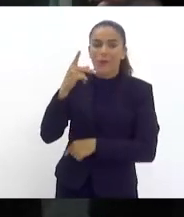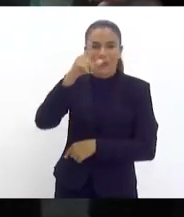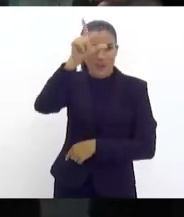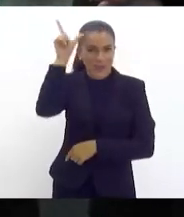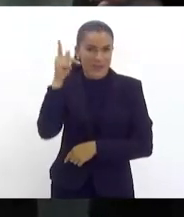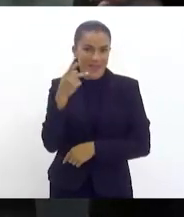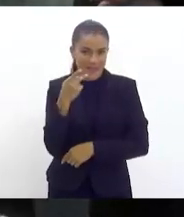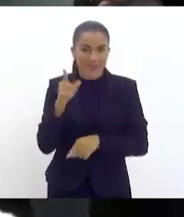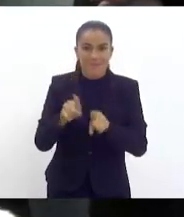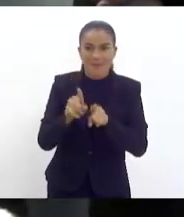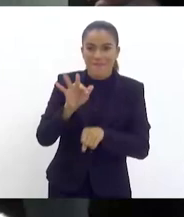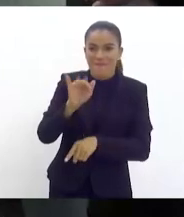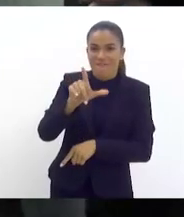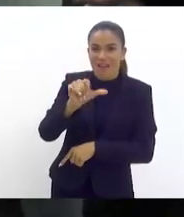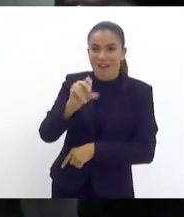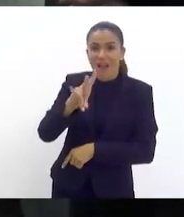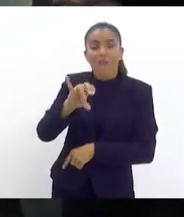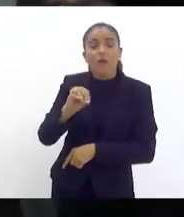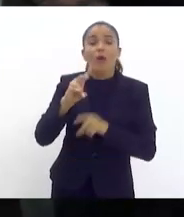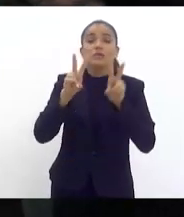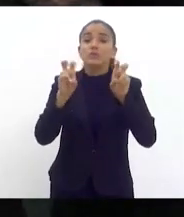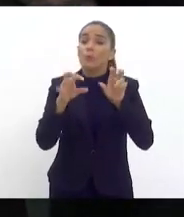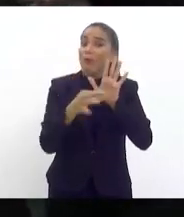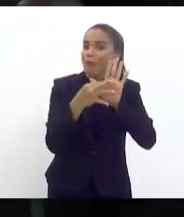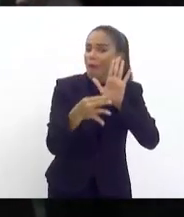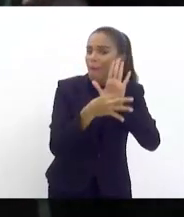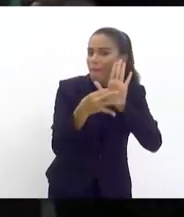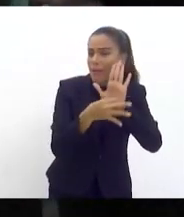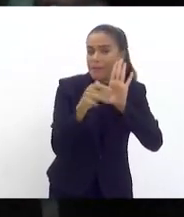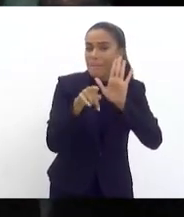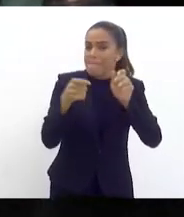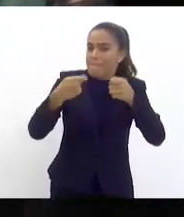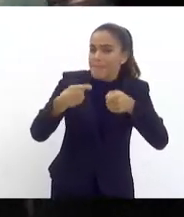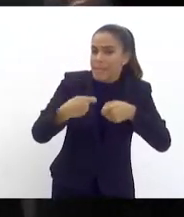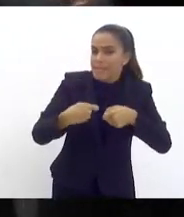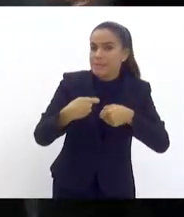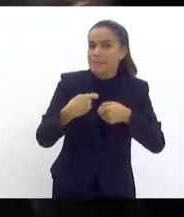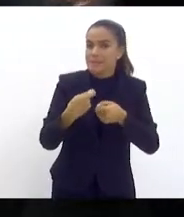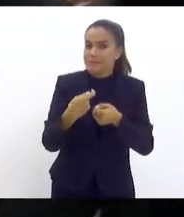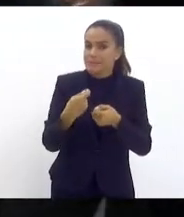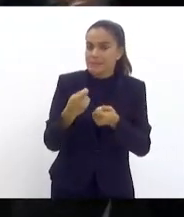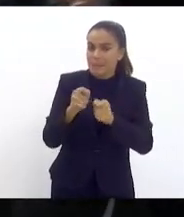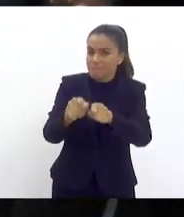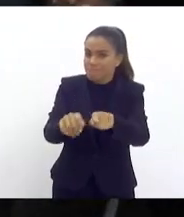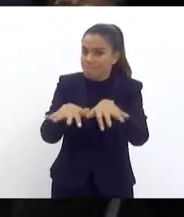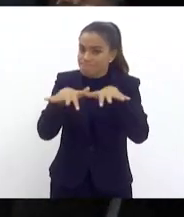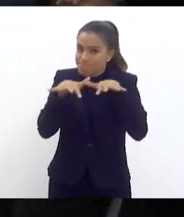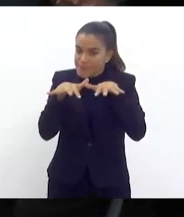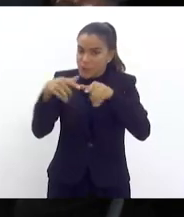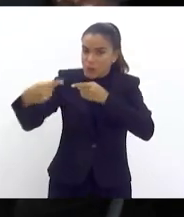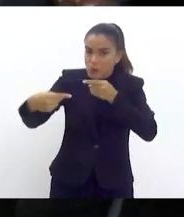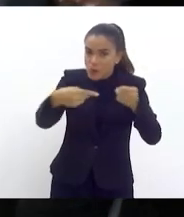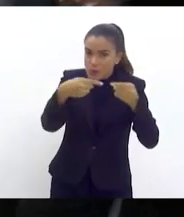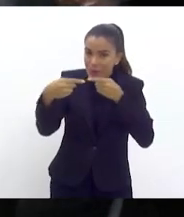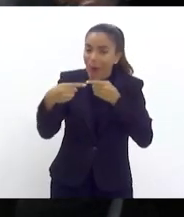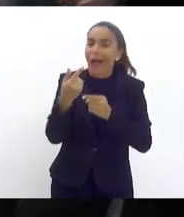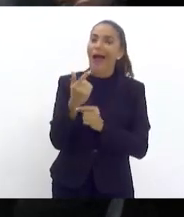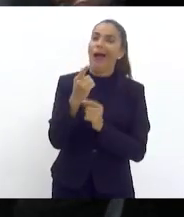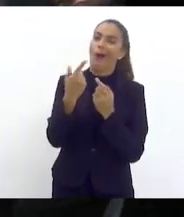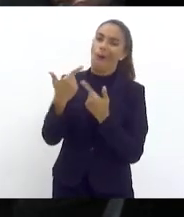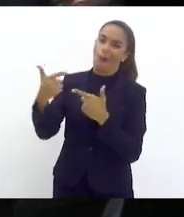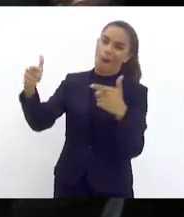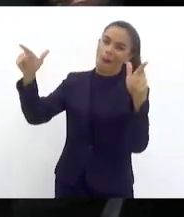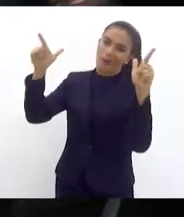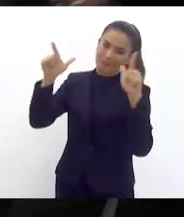deputado Serafini, é no sentido se esse parecer precisa ser submetido ao plenário, porque aí a questão é outra. E